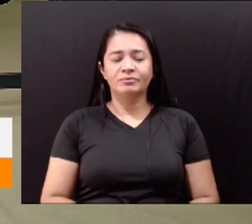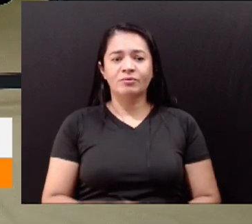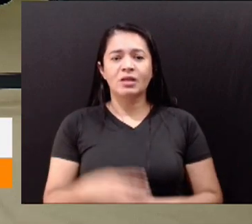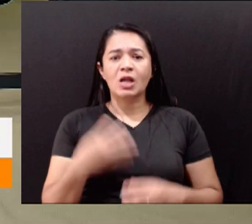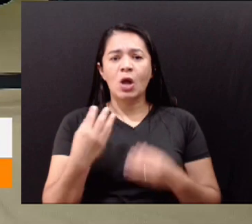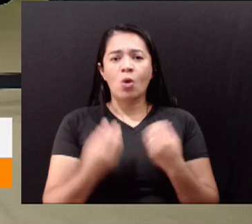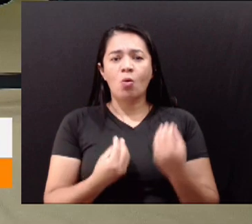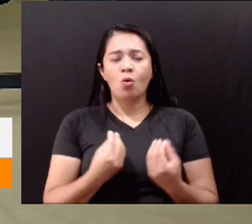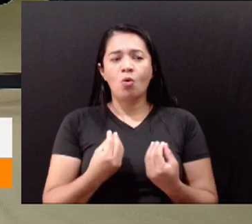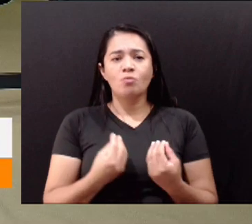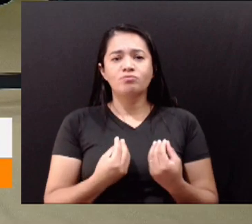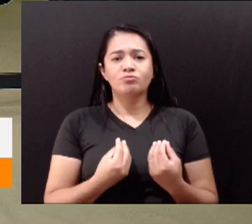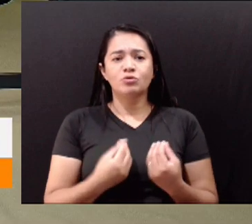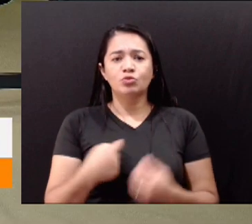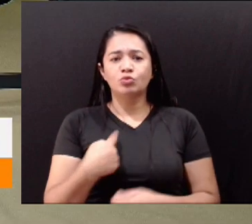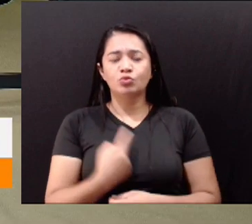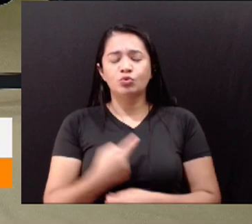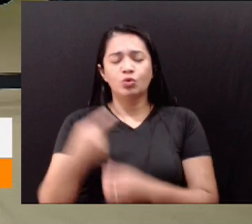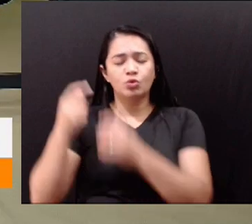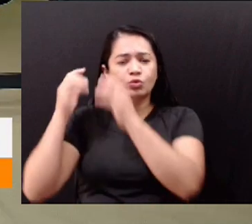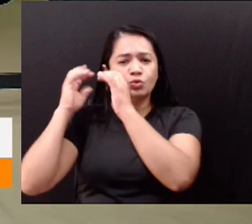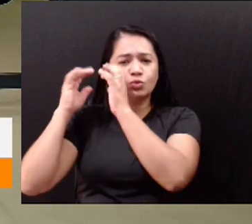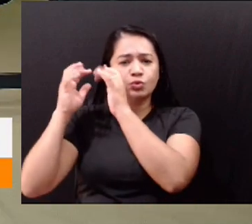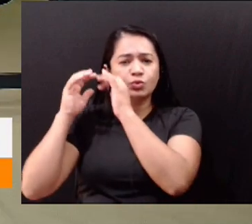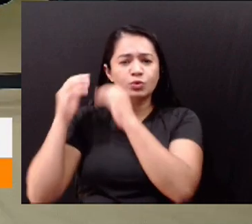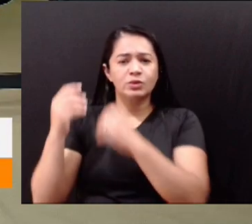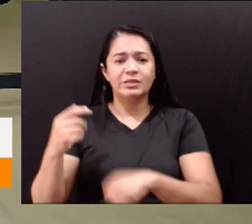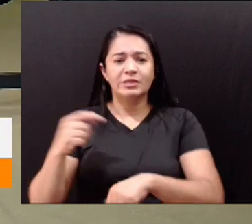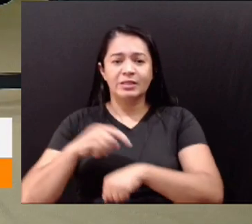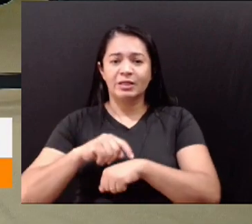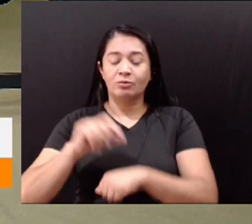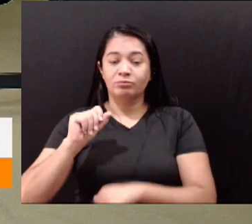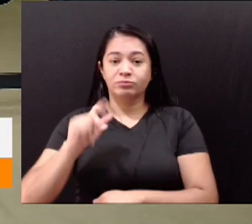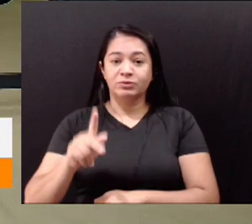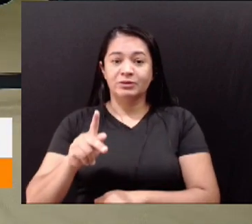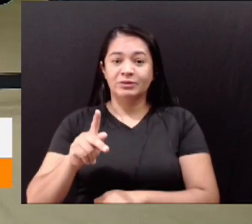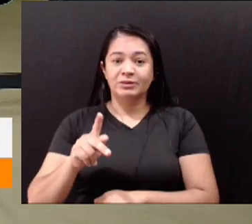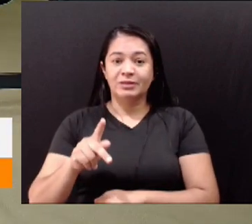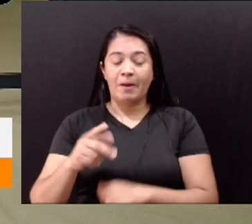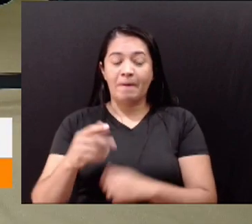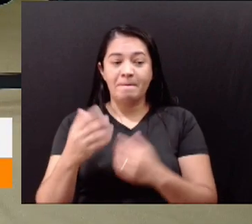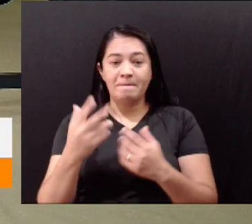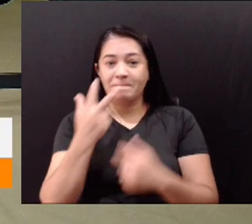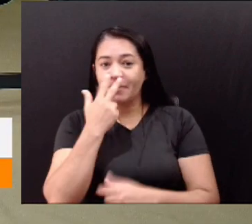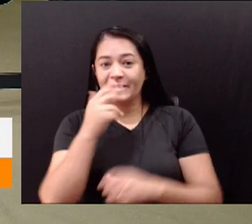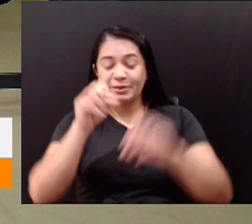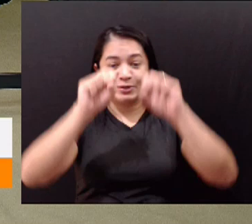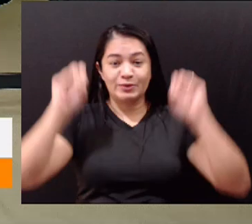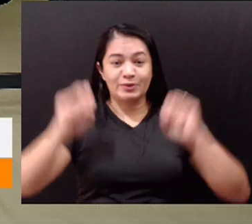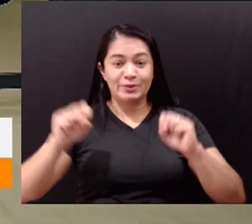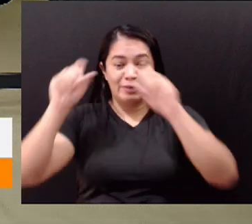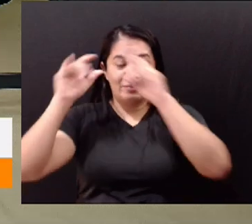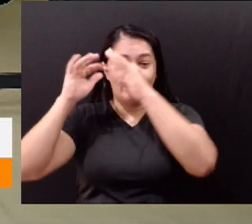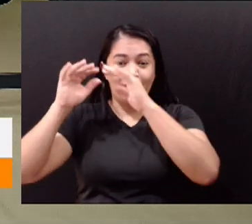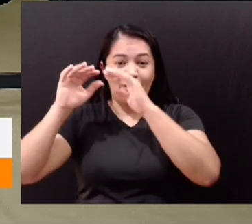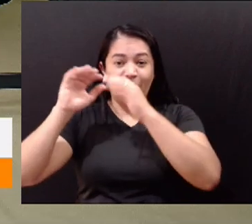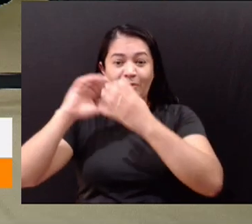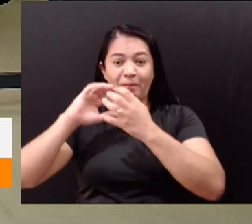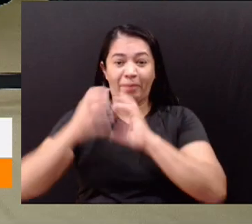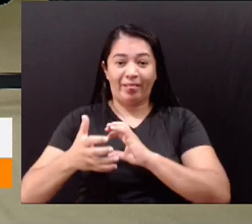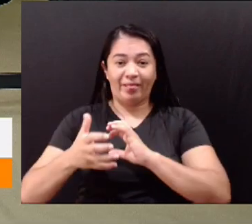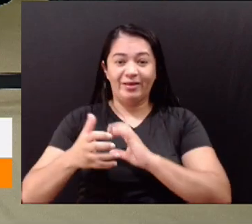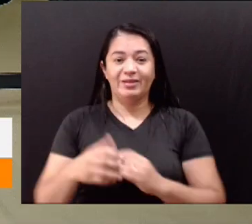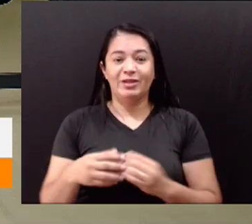nosso cérebro nesse momento, dá um bug no sistema, né? Uhum. E o que que a gente pode fazer se eu estou